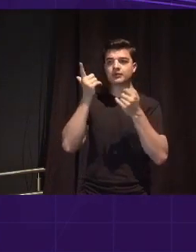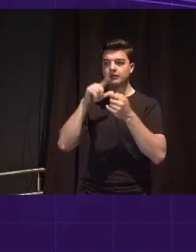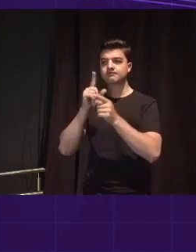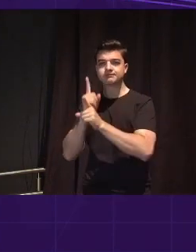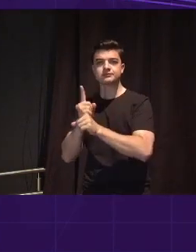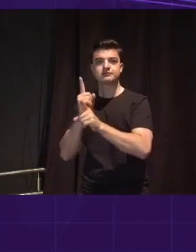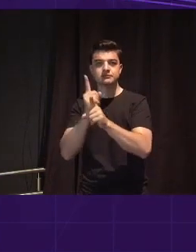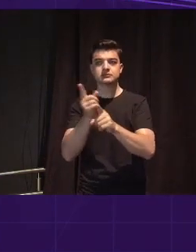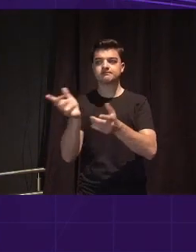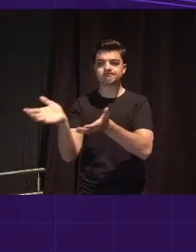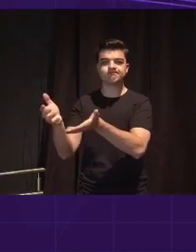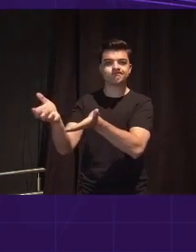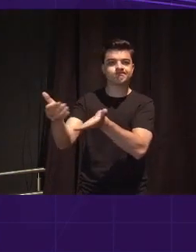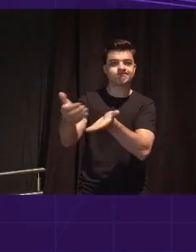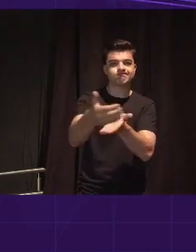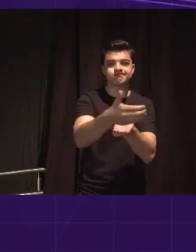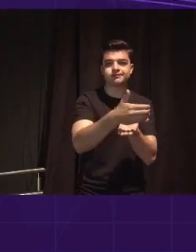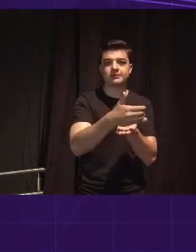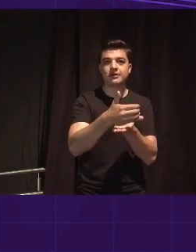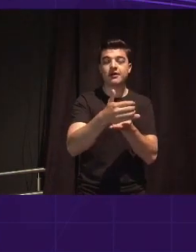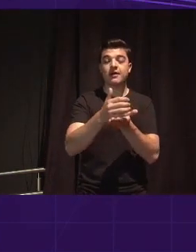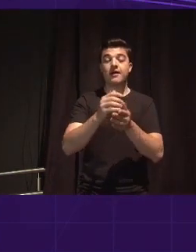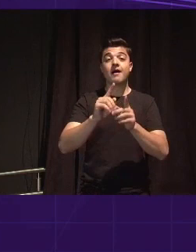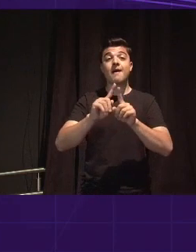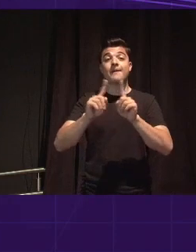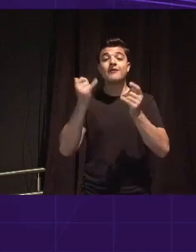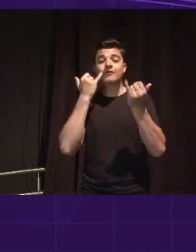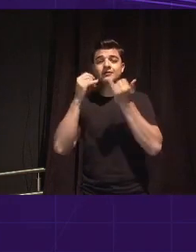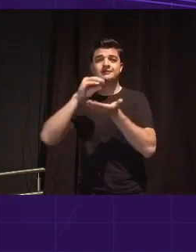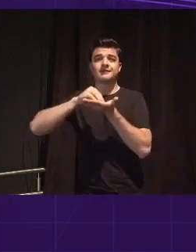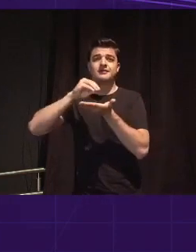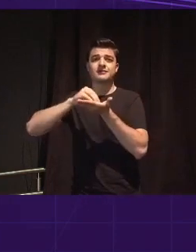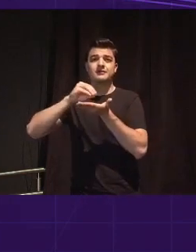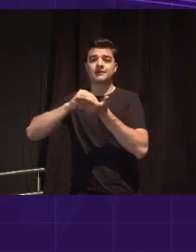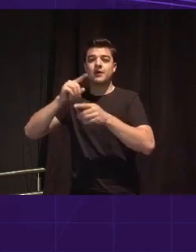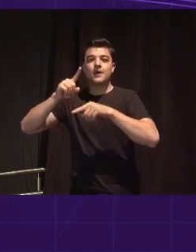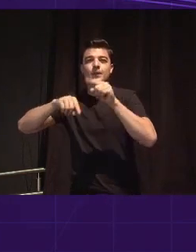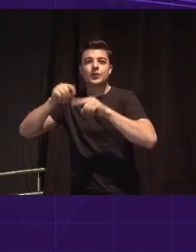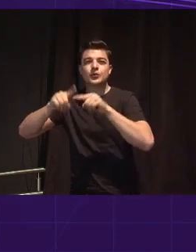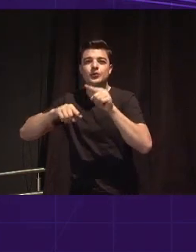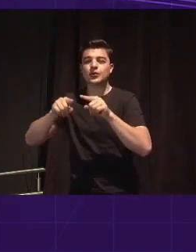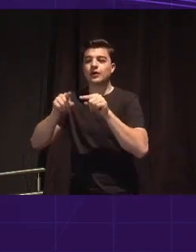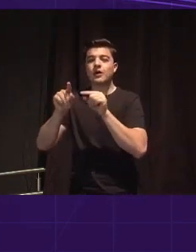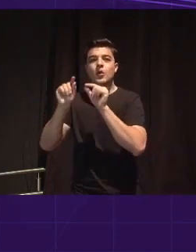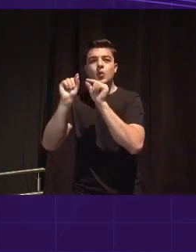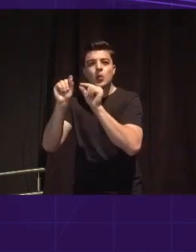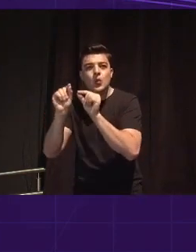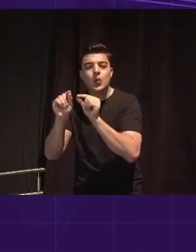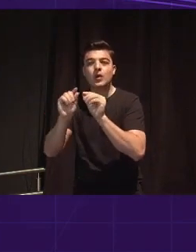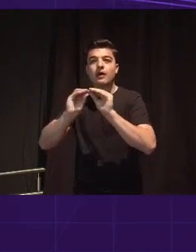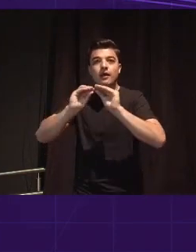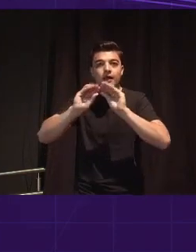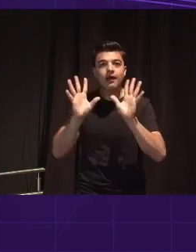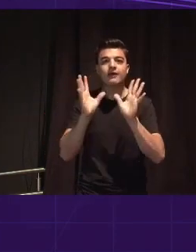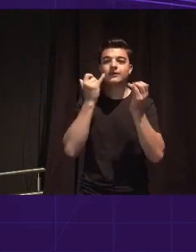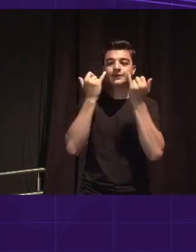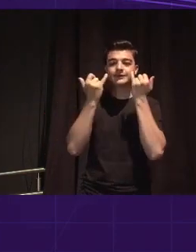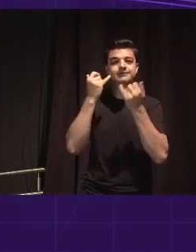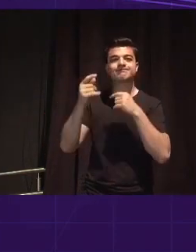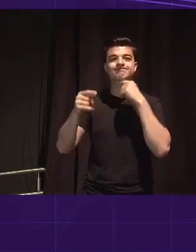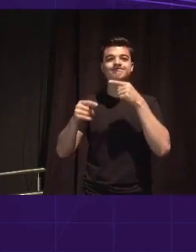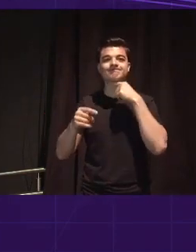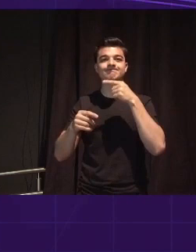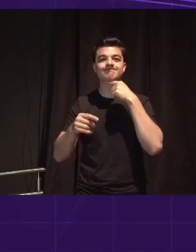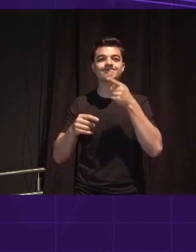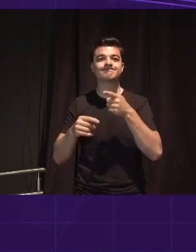decisão sobre algo no produto, tá? Então, a gente tinha uma proficiência tal dentro da coleta de dados que não